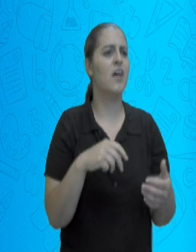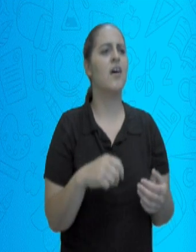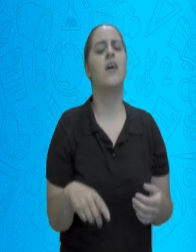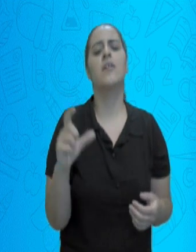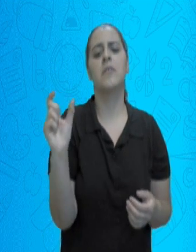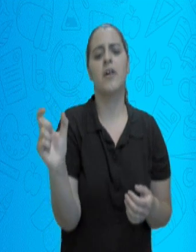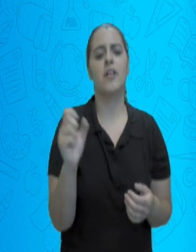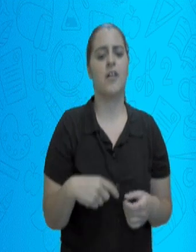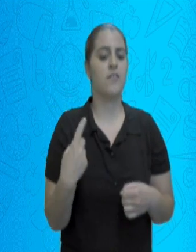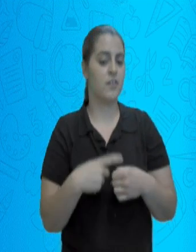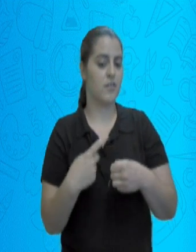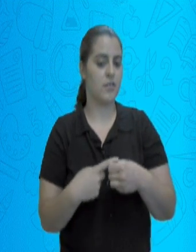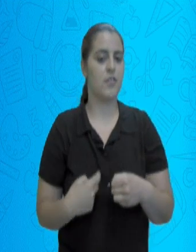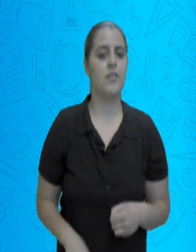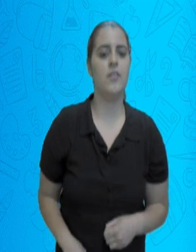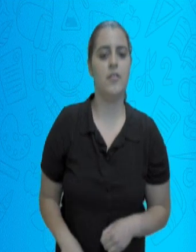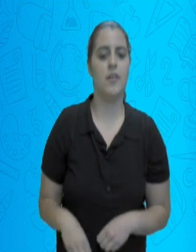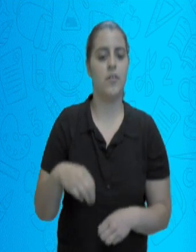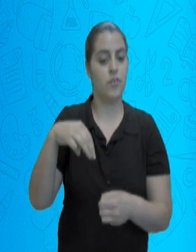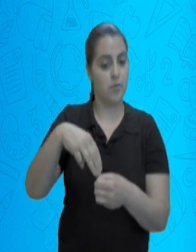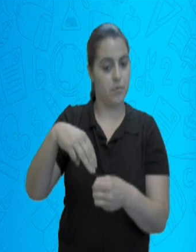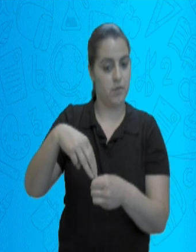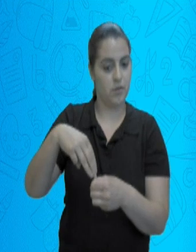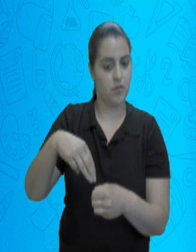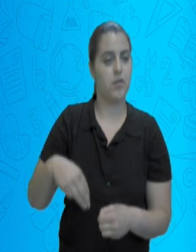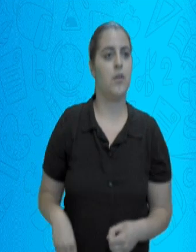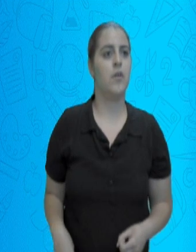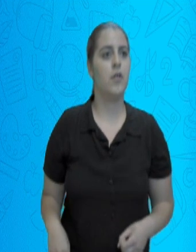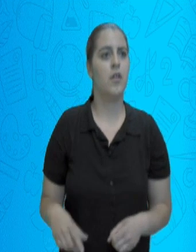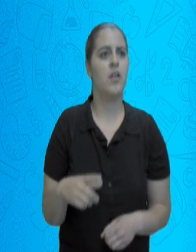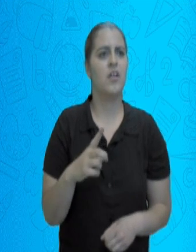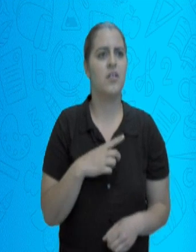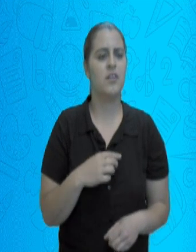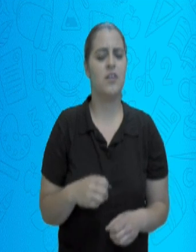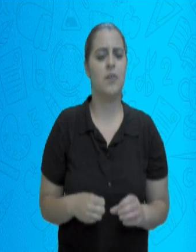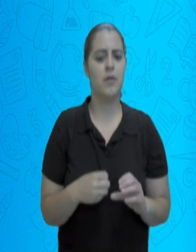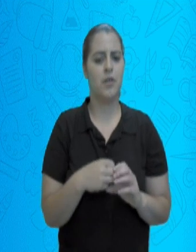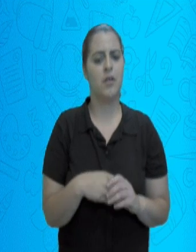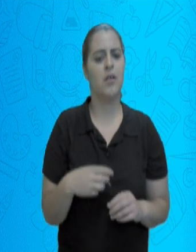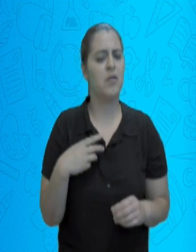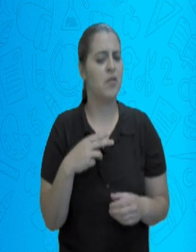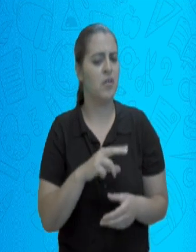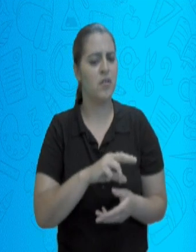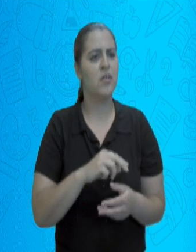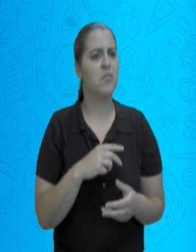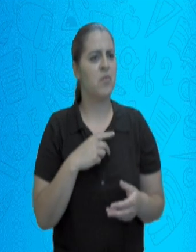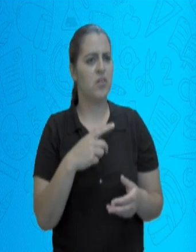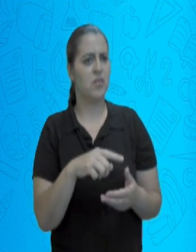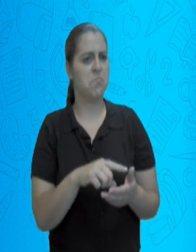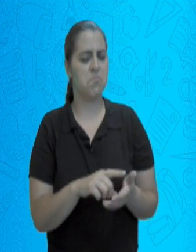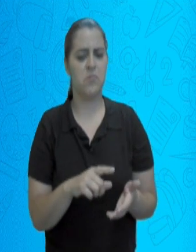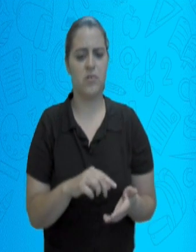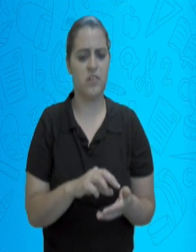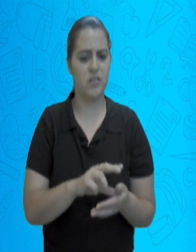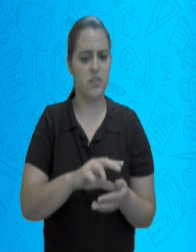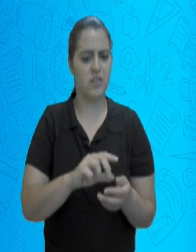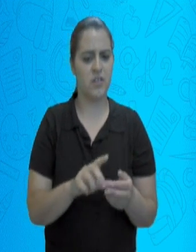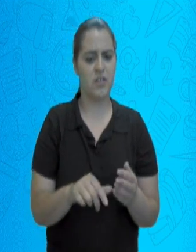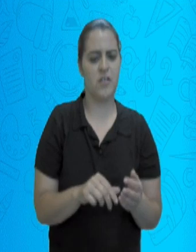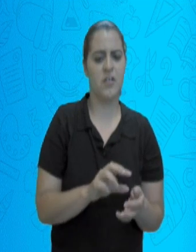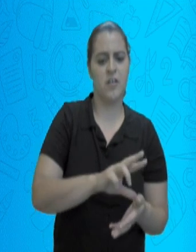palavras cidade e município. E elas têm o mesmo significado, não têm o mesmo significado. No